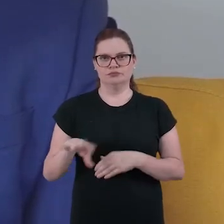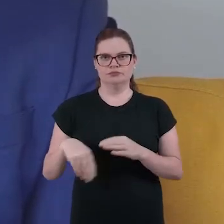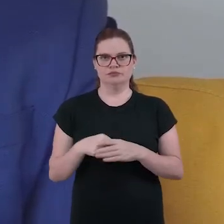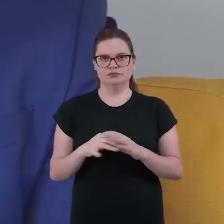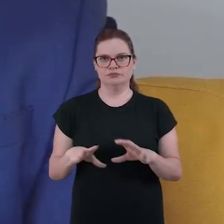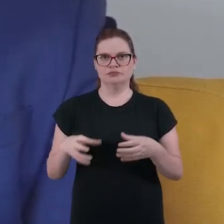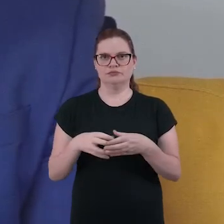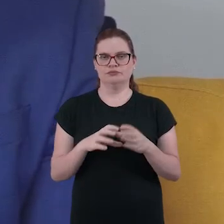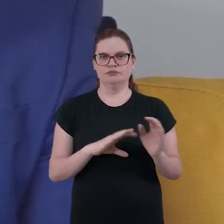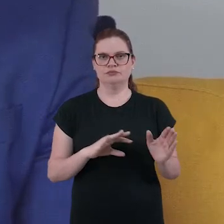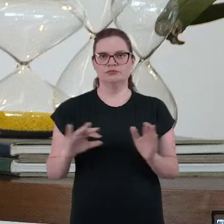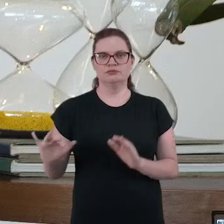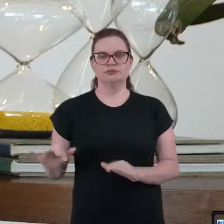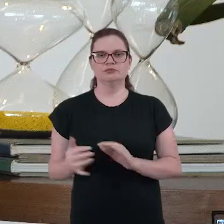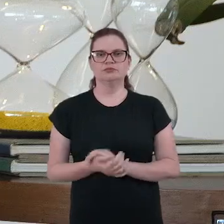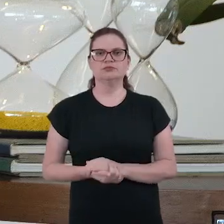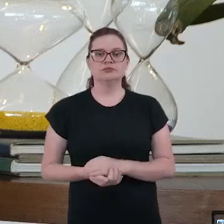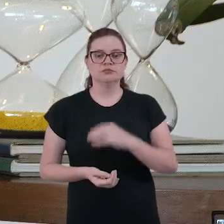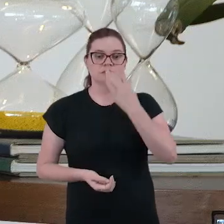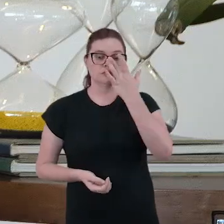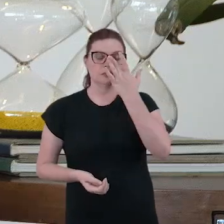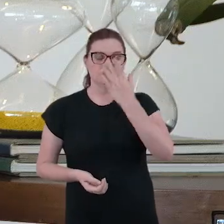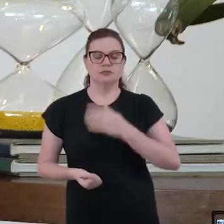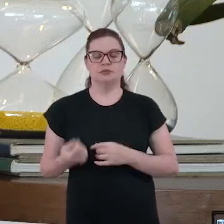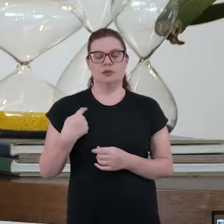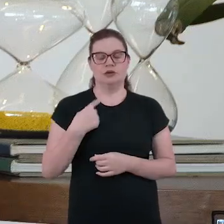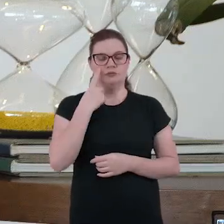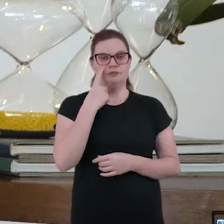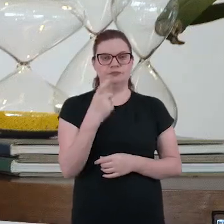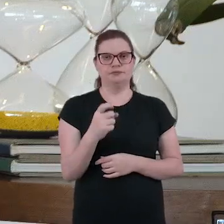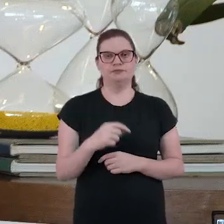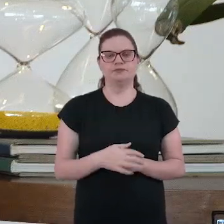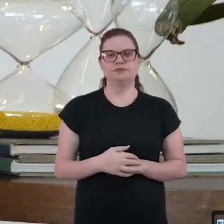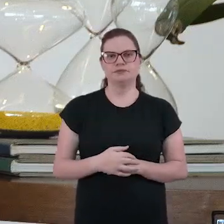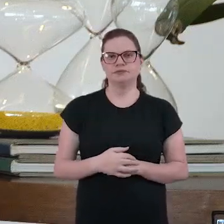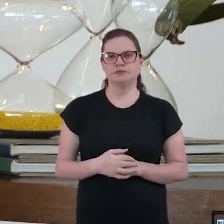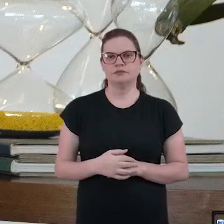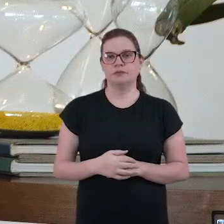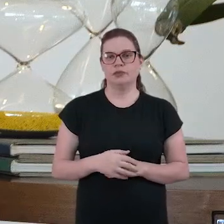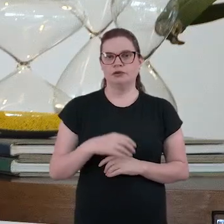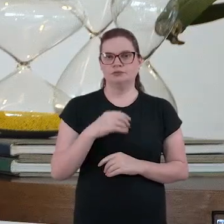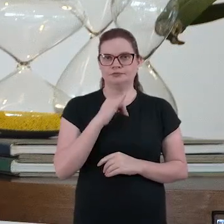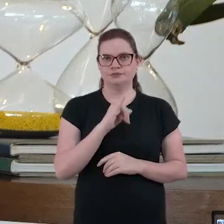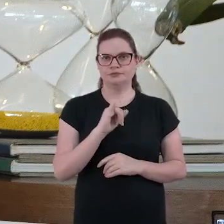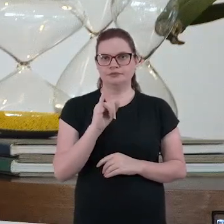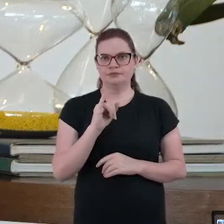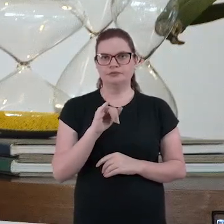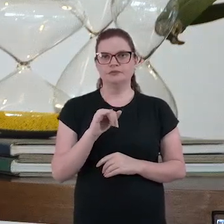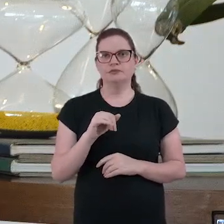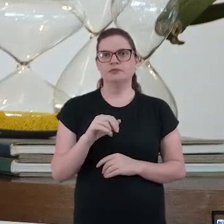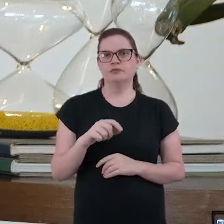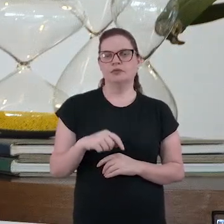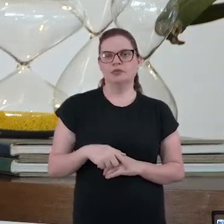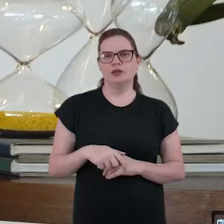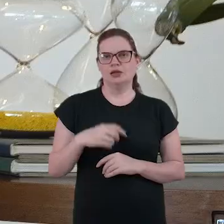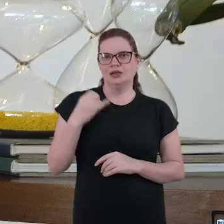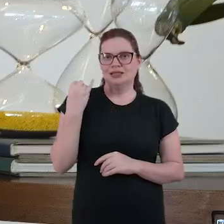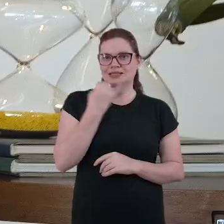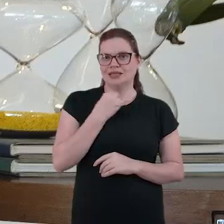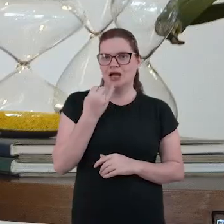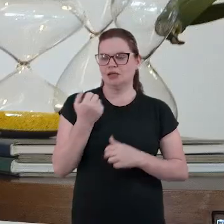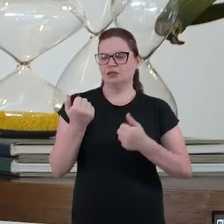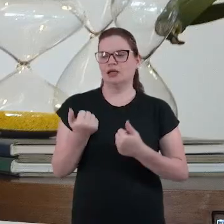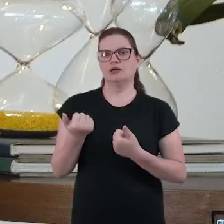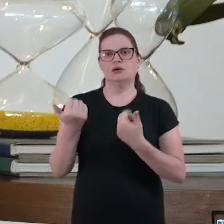Cristo. Observe uma coisa aqui, aqui nesse ponto, né? O Isaac está falando de trigo e ele